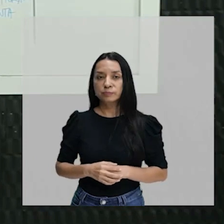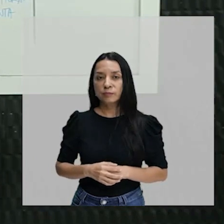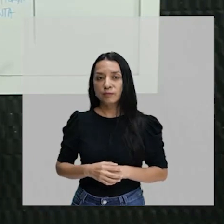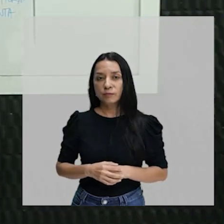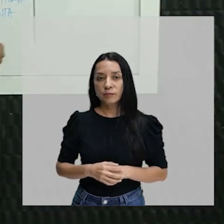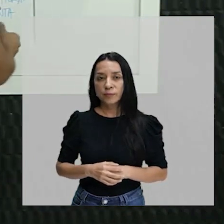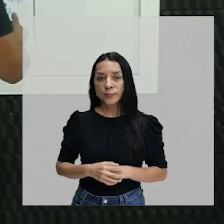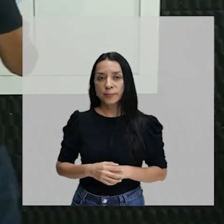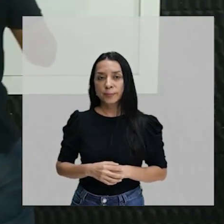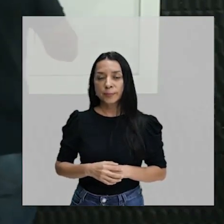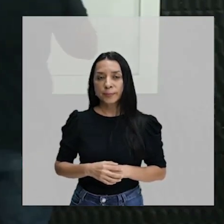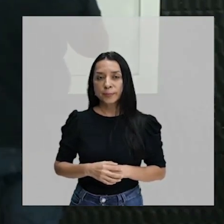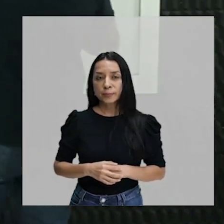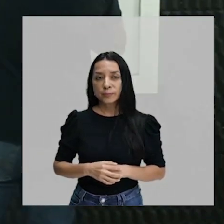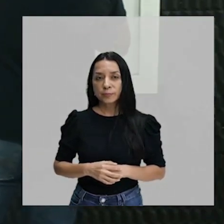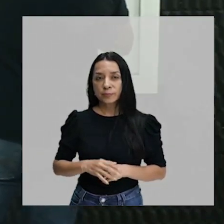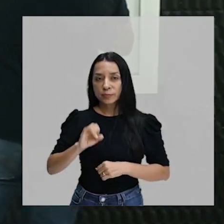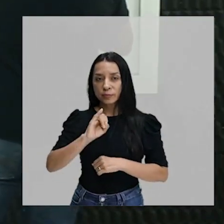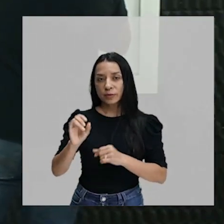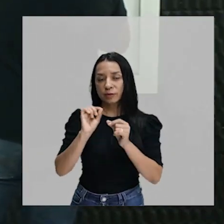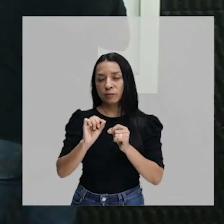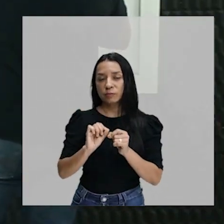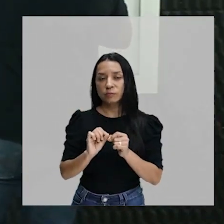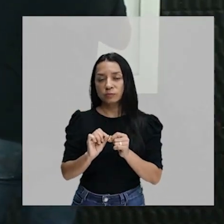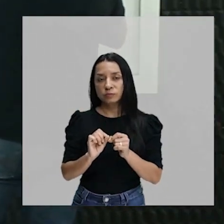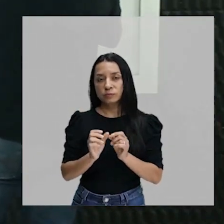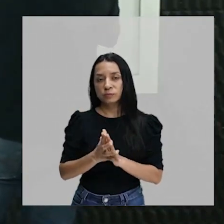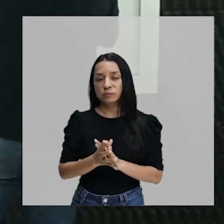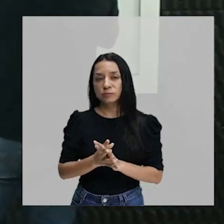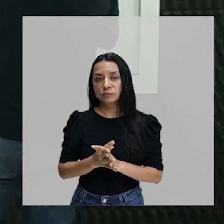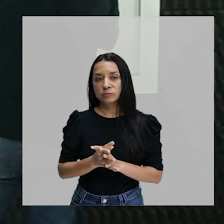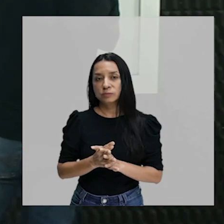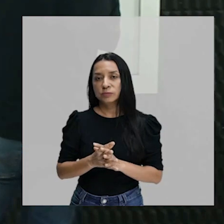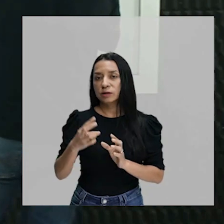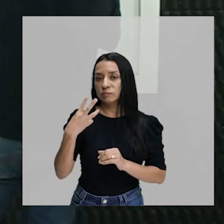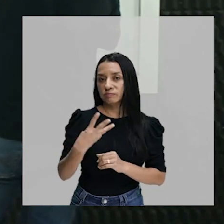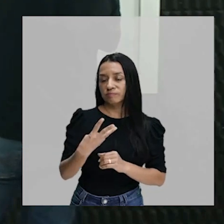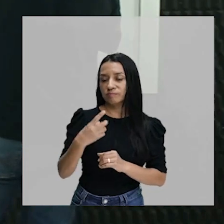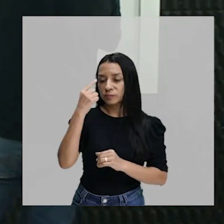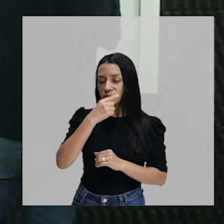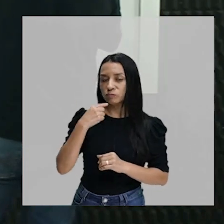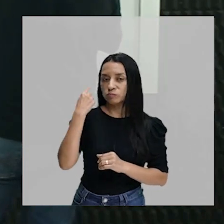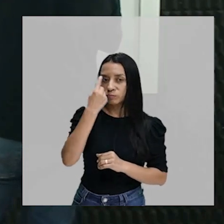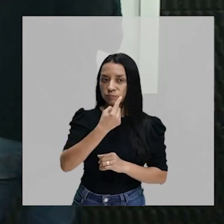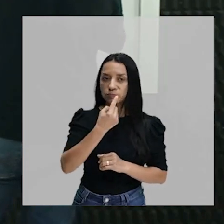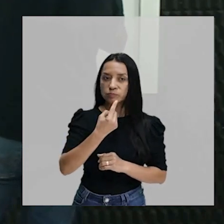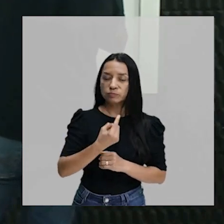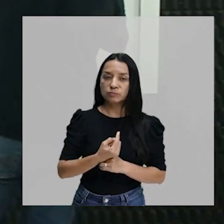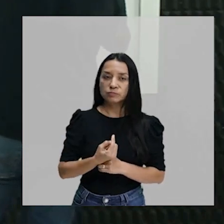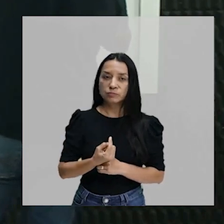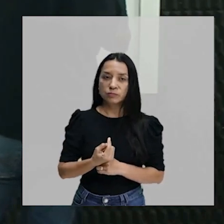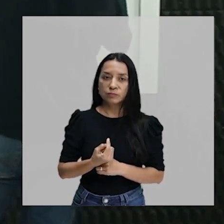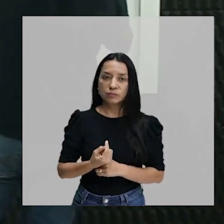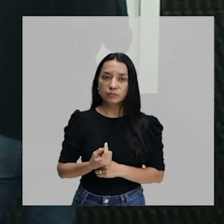você faz o em três horas três horas